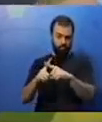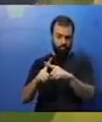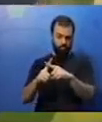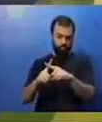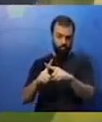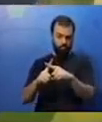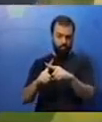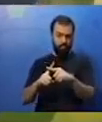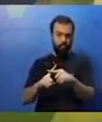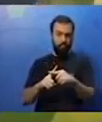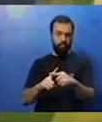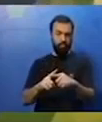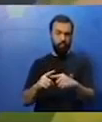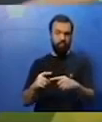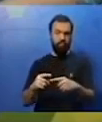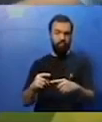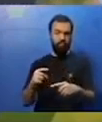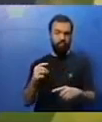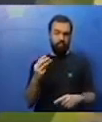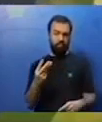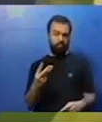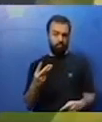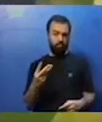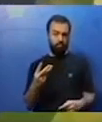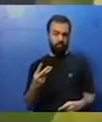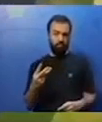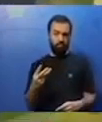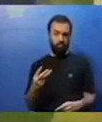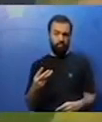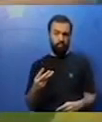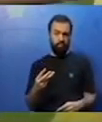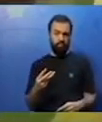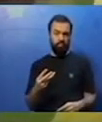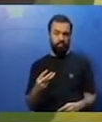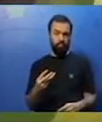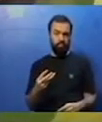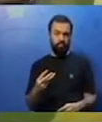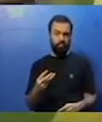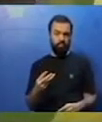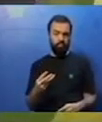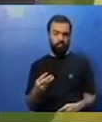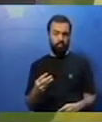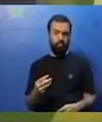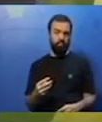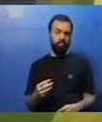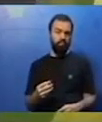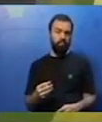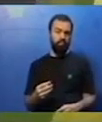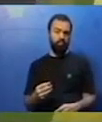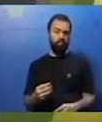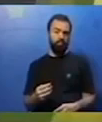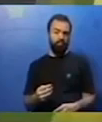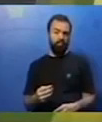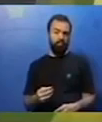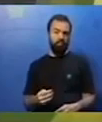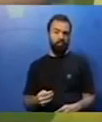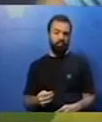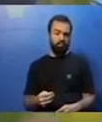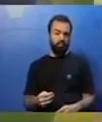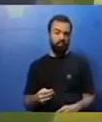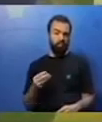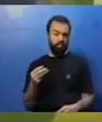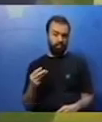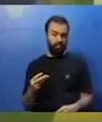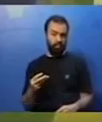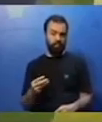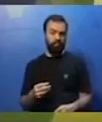Faz a mesma operação, que no caso vezes, o outro valor. Nesse